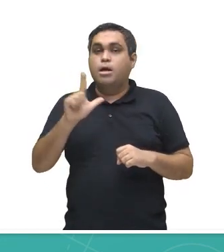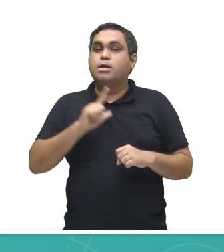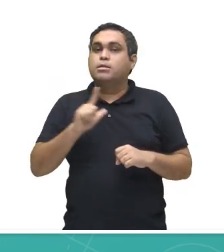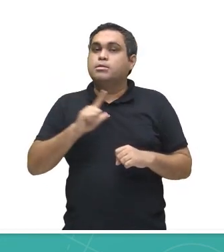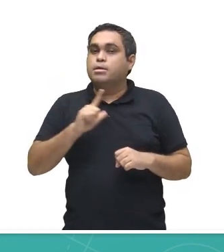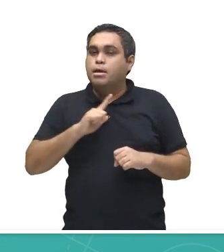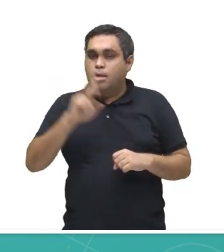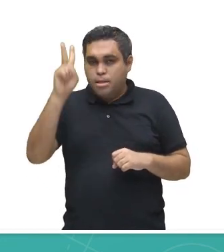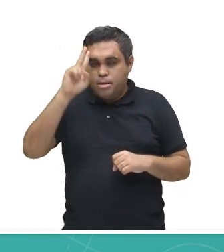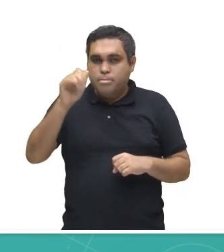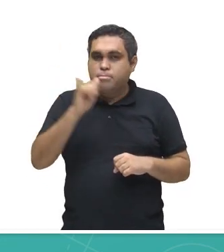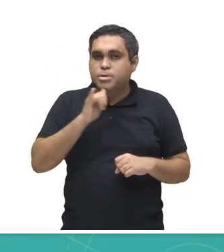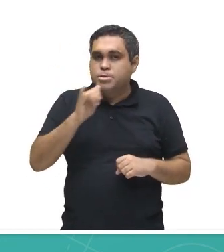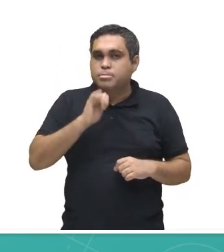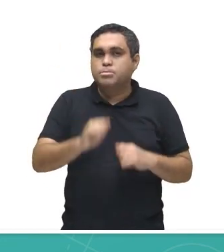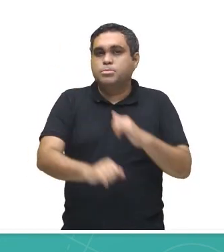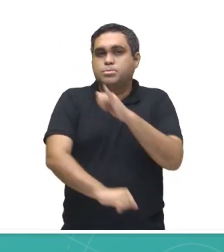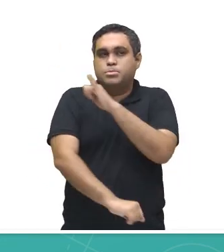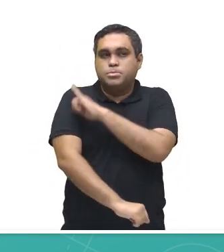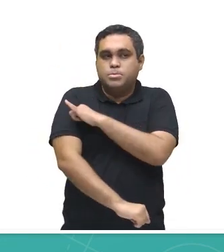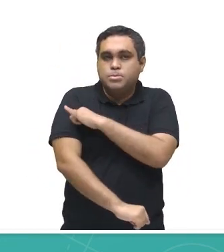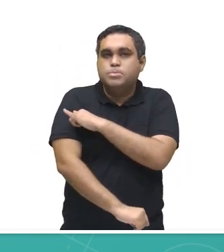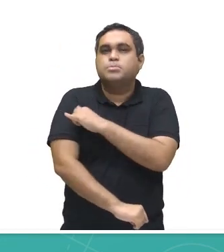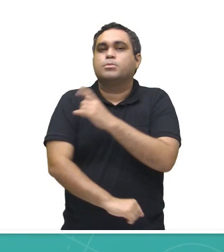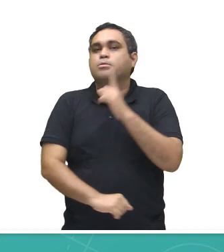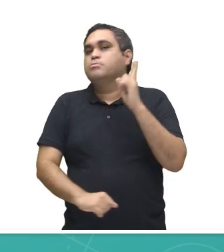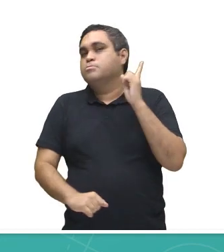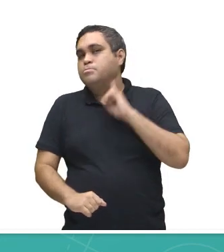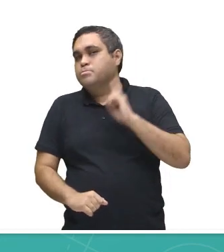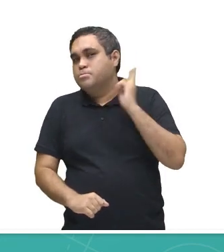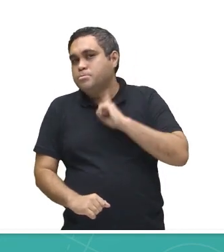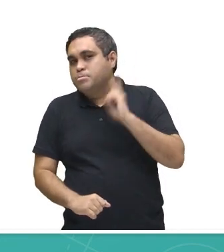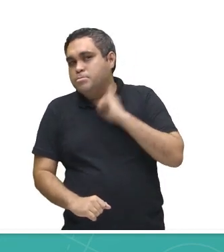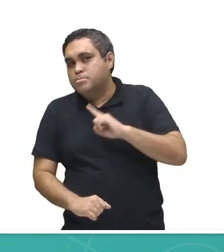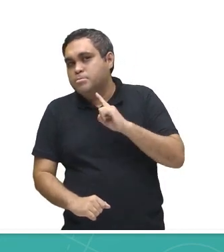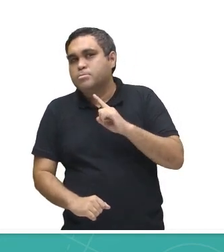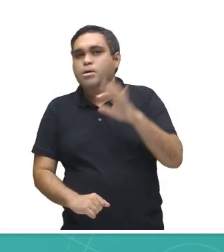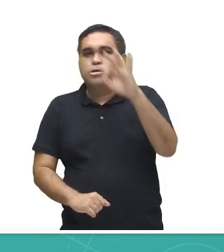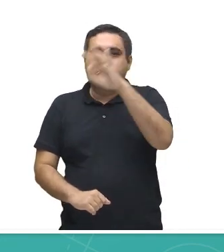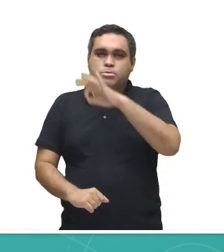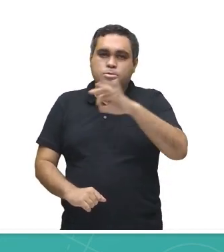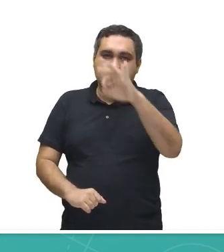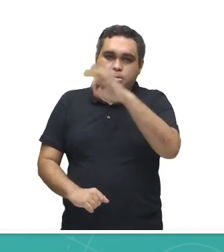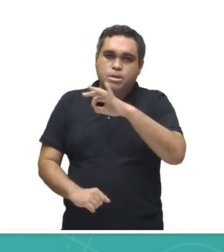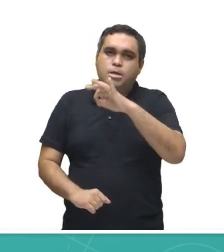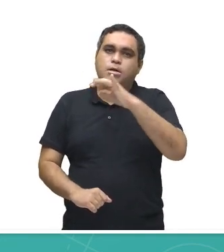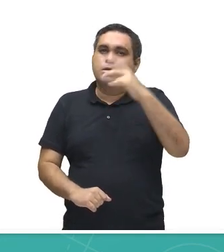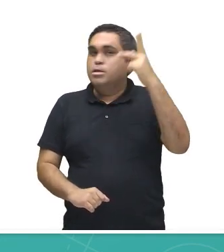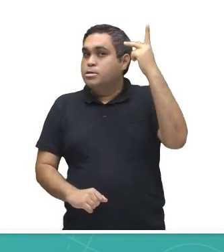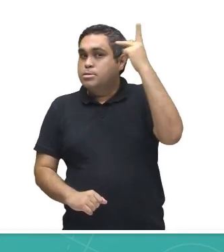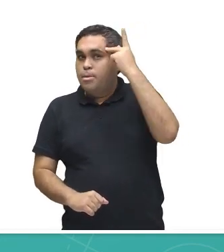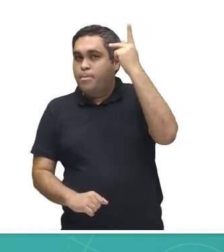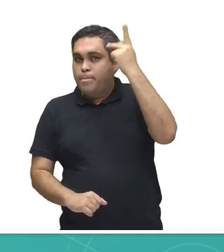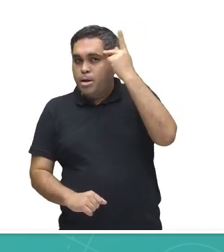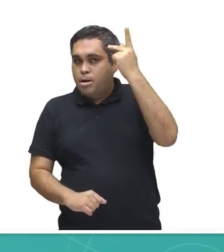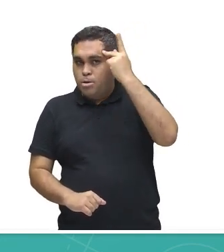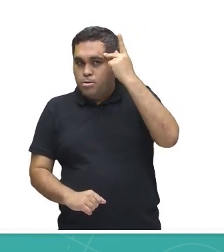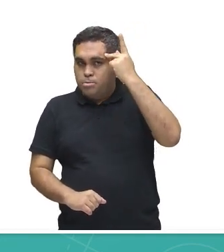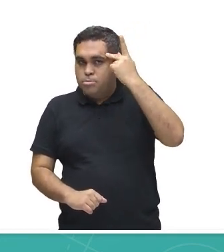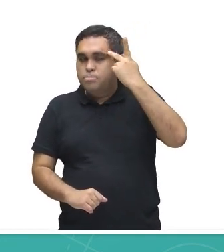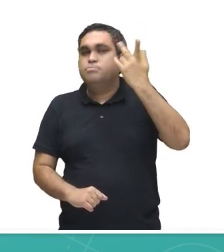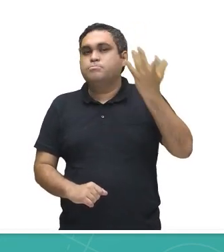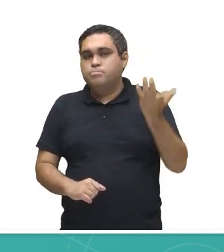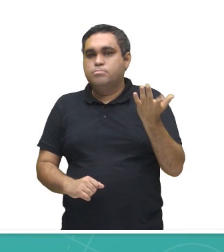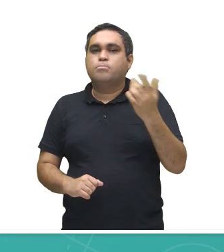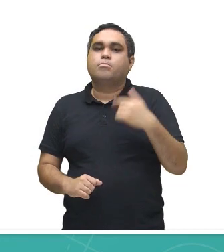ter Minas Gerais, Espírito Santo, Rio de Janeiro e São Paulo. Na